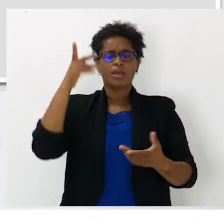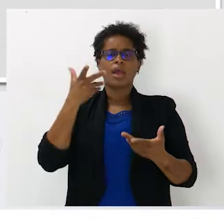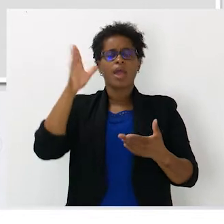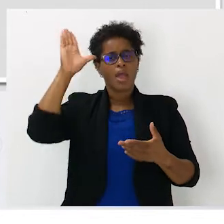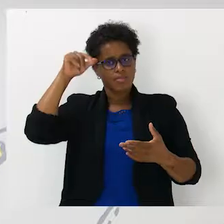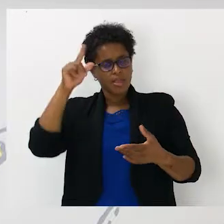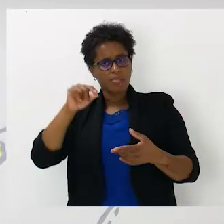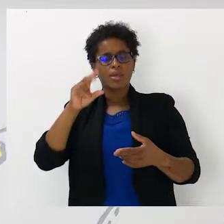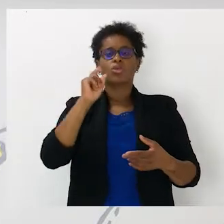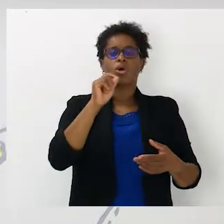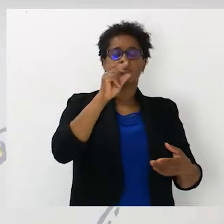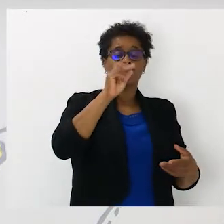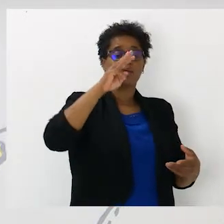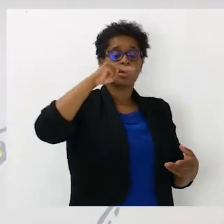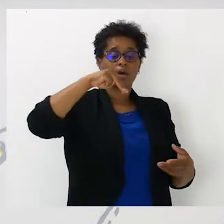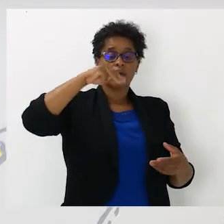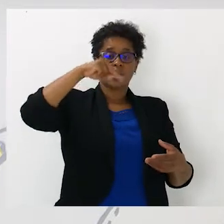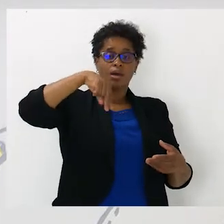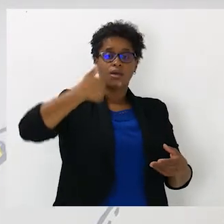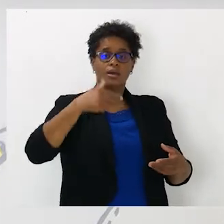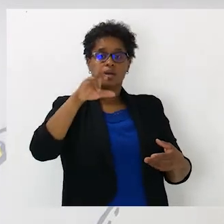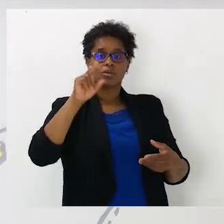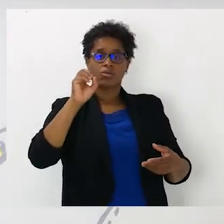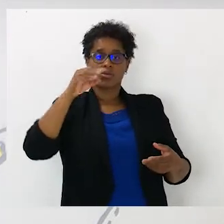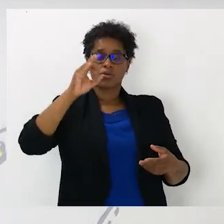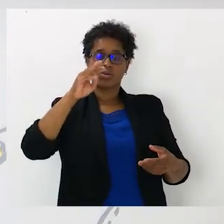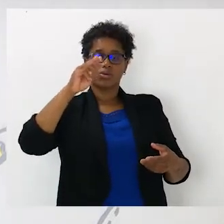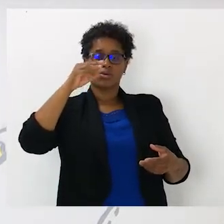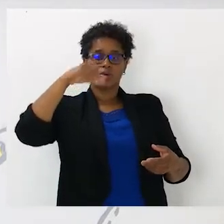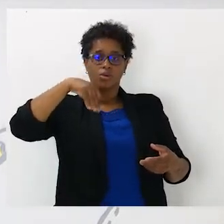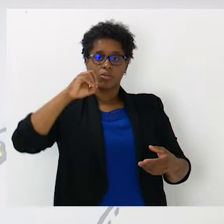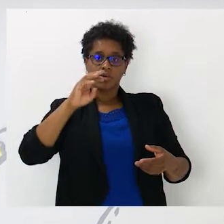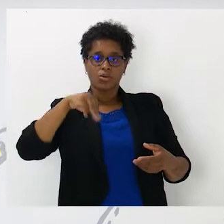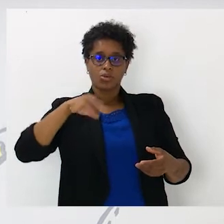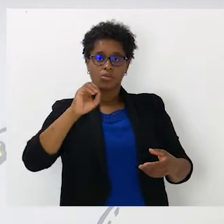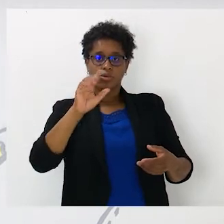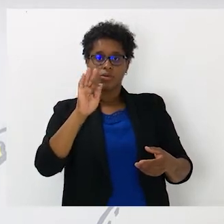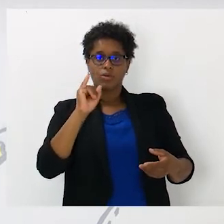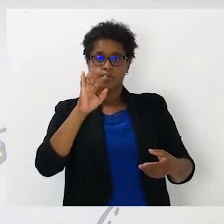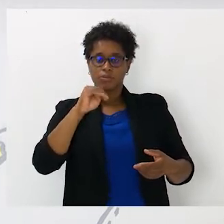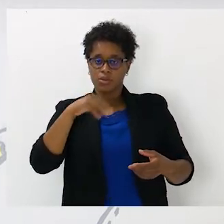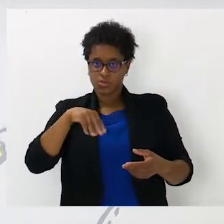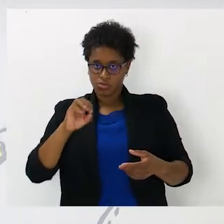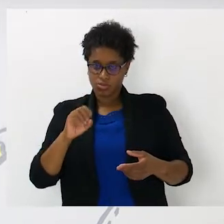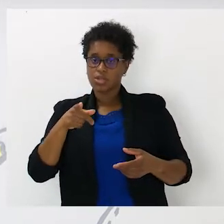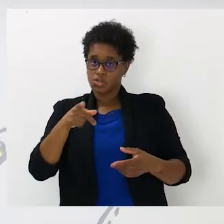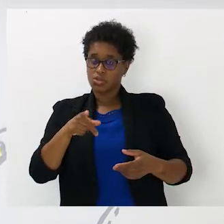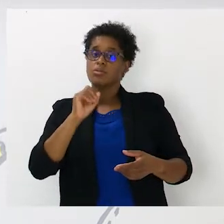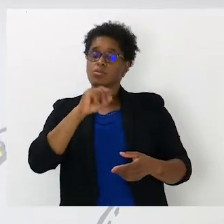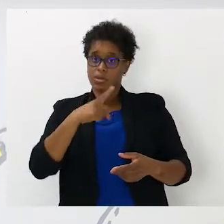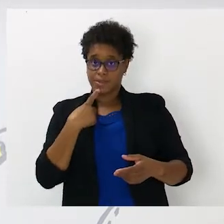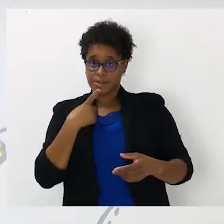antropomorfismo. Pois, é disto mesmo que devem perceber que os deuses